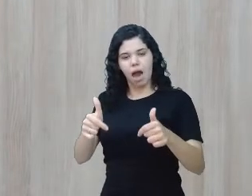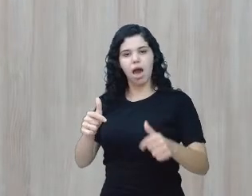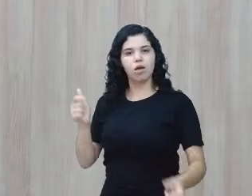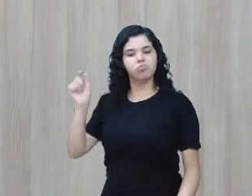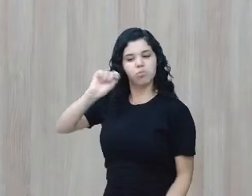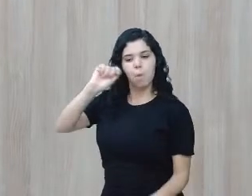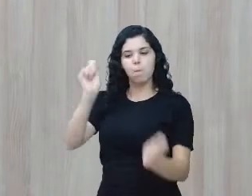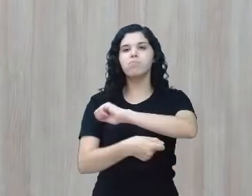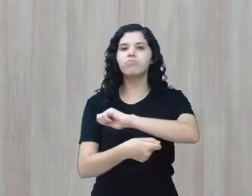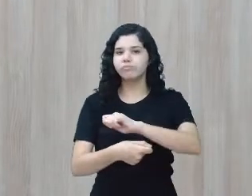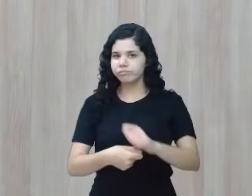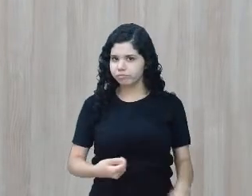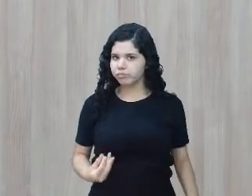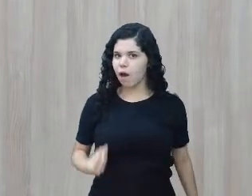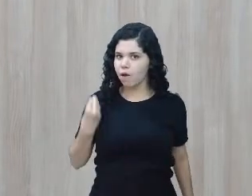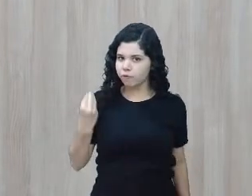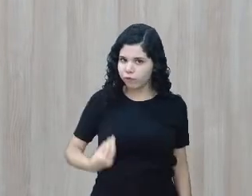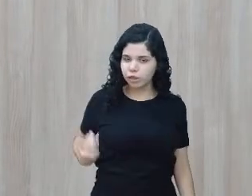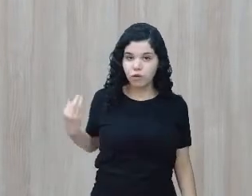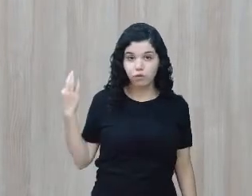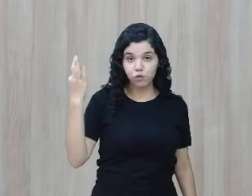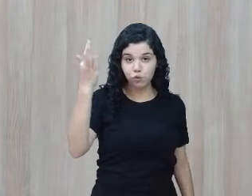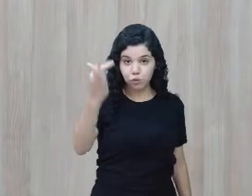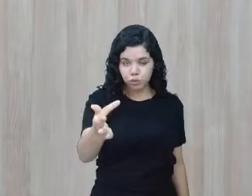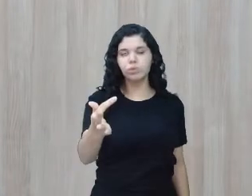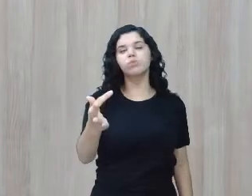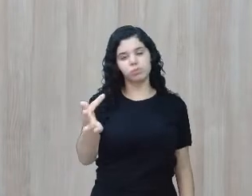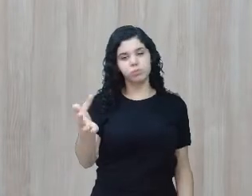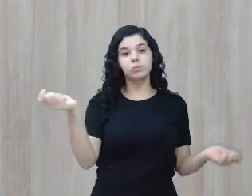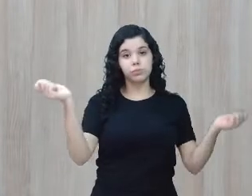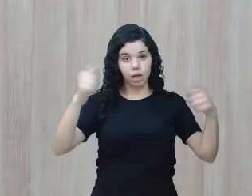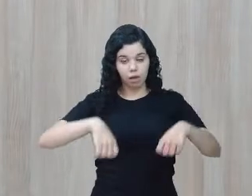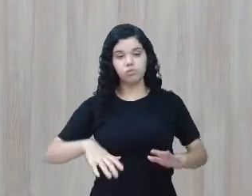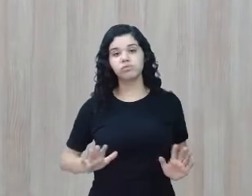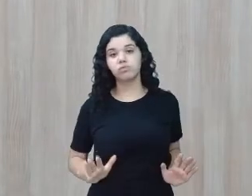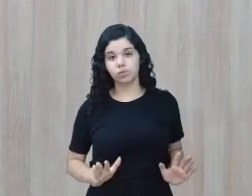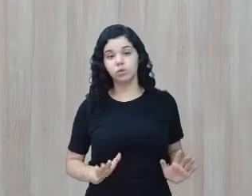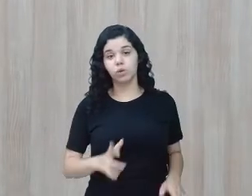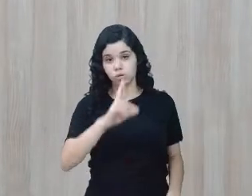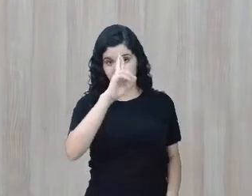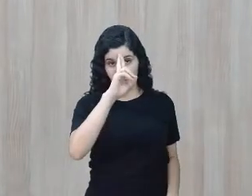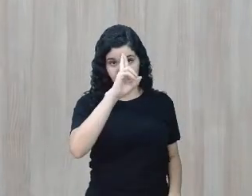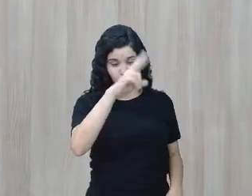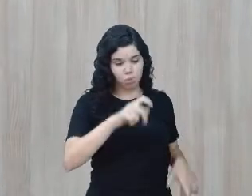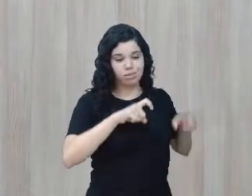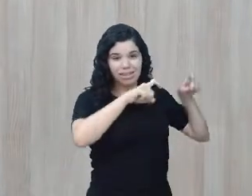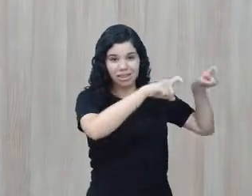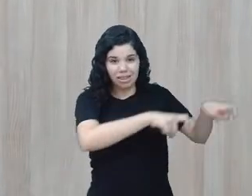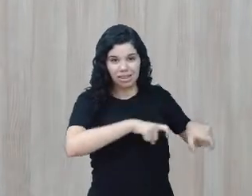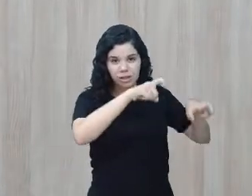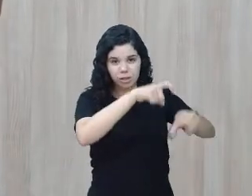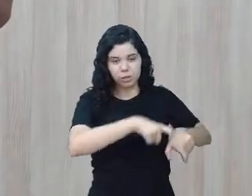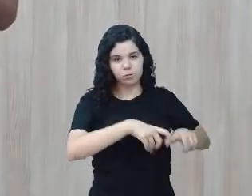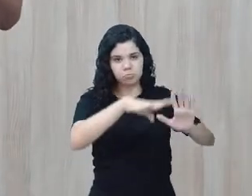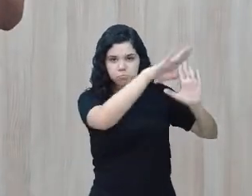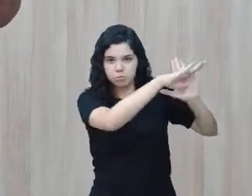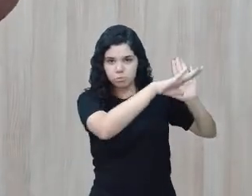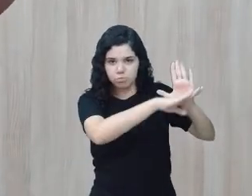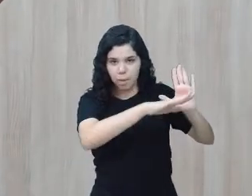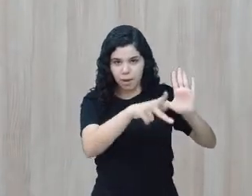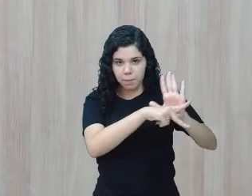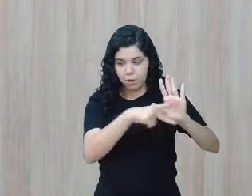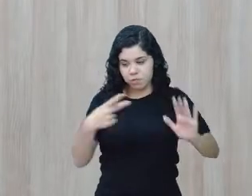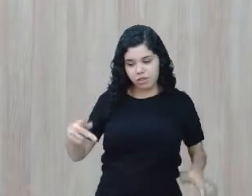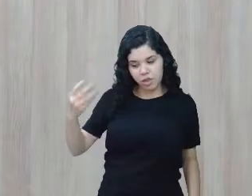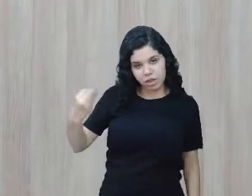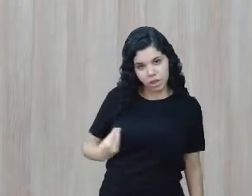sua vida, poderiam mudar o rumo daquilo que os senhores de engenho tinham planejado para eles. Então os senhores,